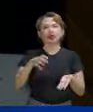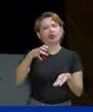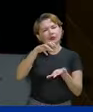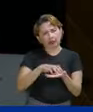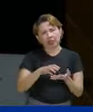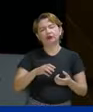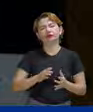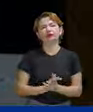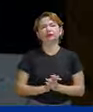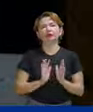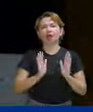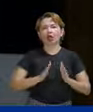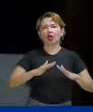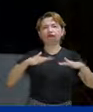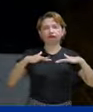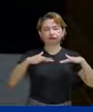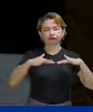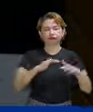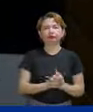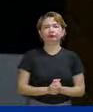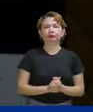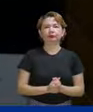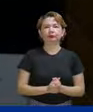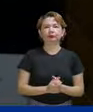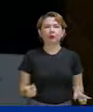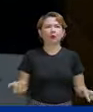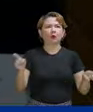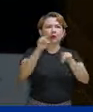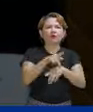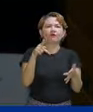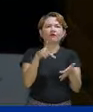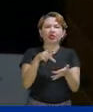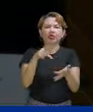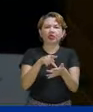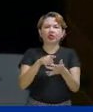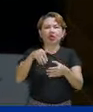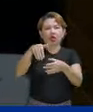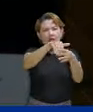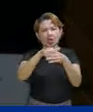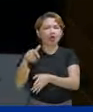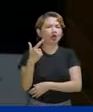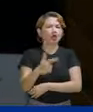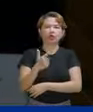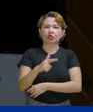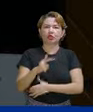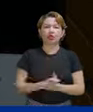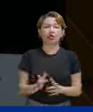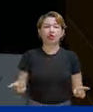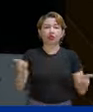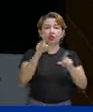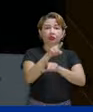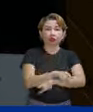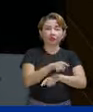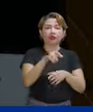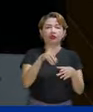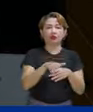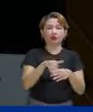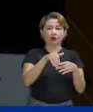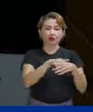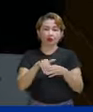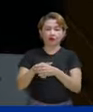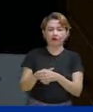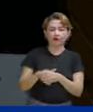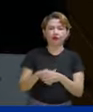mérito da decisão sem apontar contradições reais no acordo. Alegou que as divergências entre os votos dos juízes